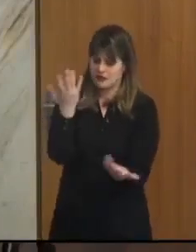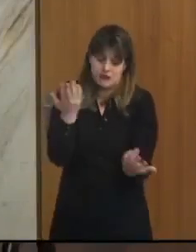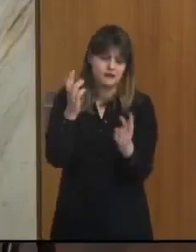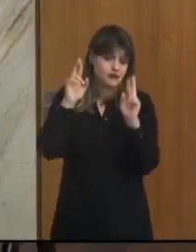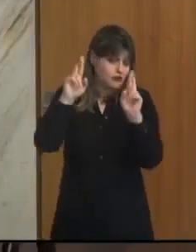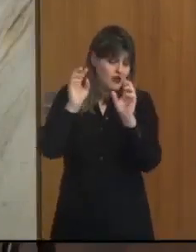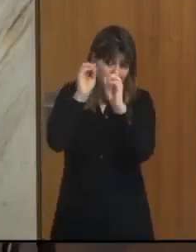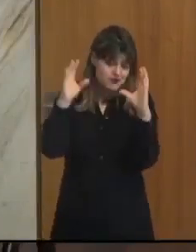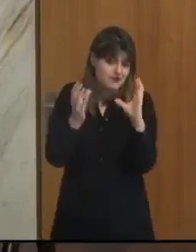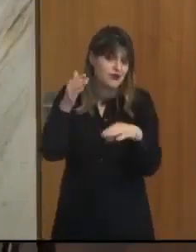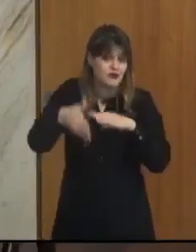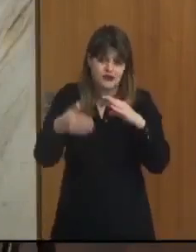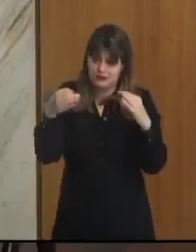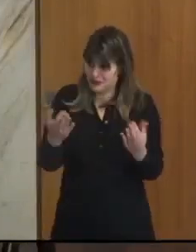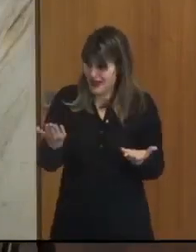Não é assim, Assunção?